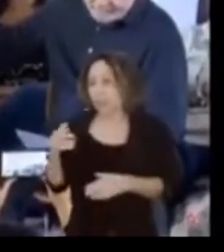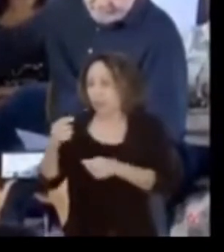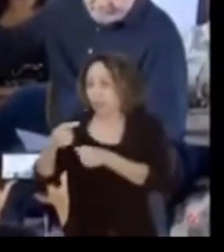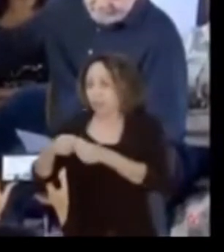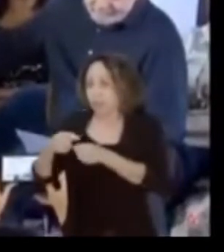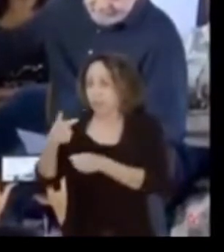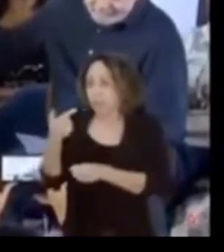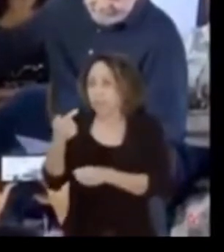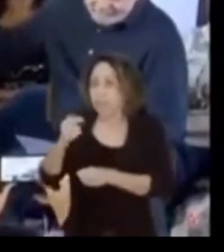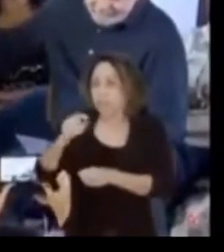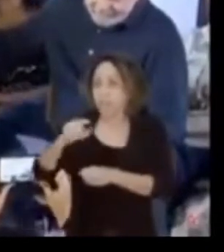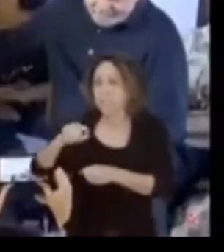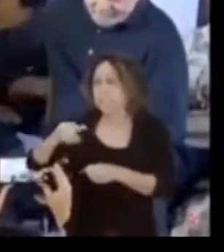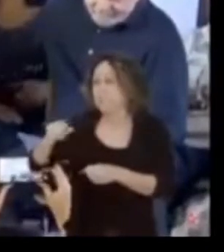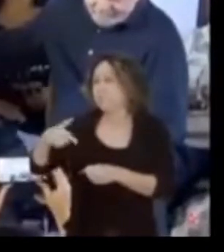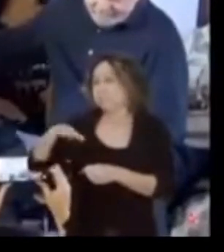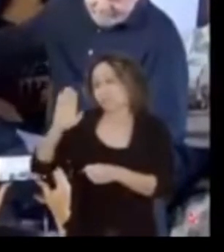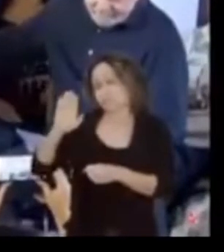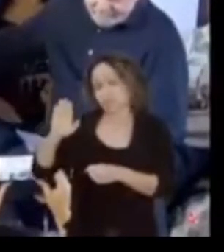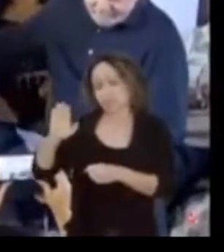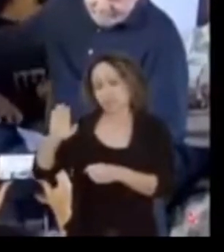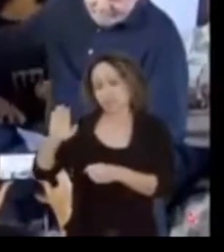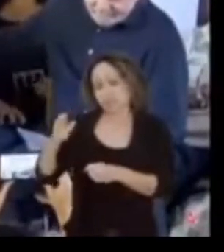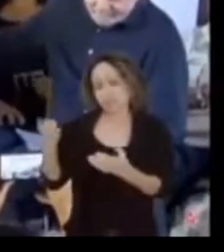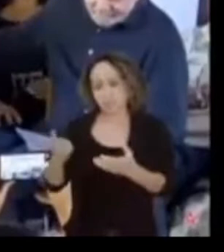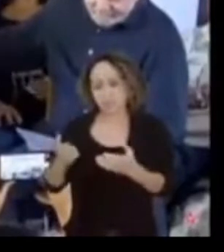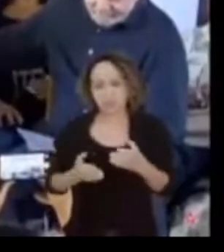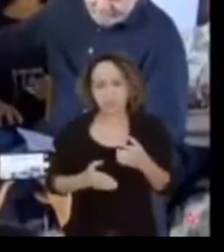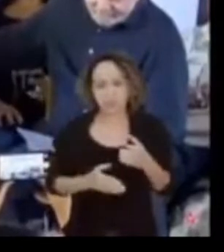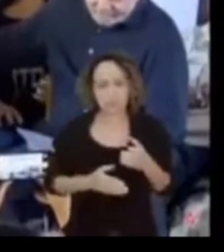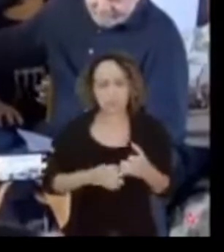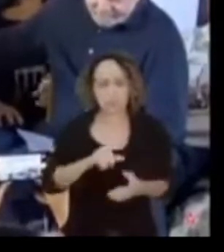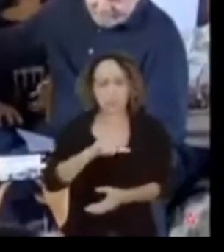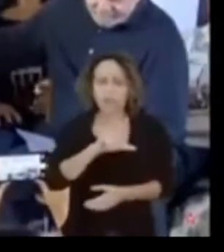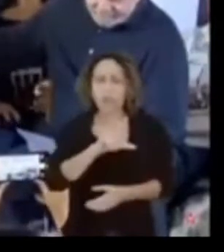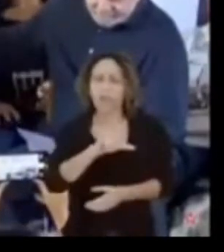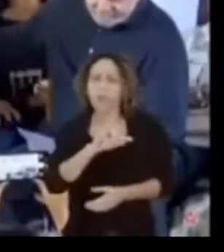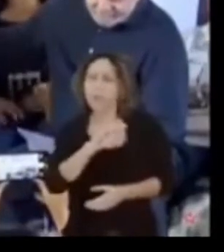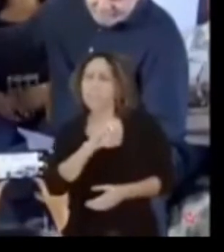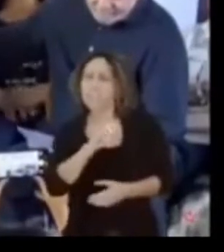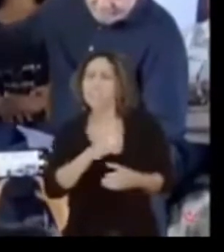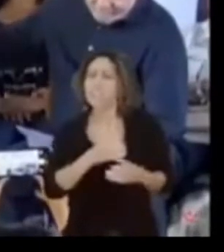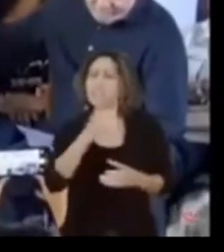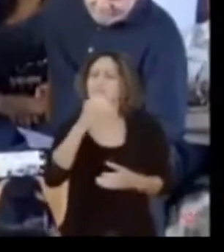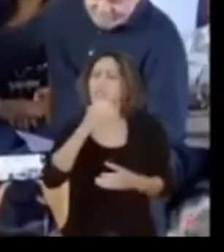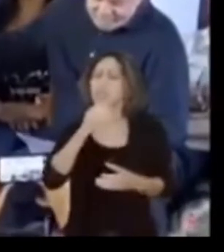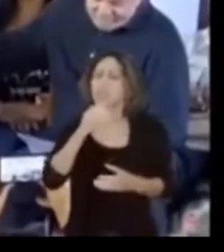nossa plantação. Custa R$10 um litro de óleo. O café tá